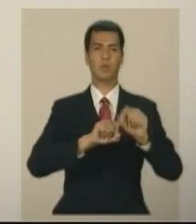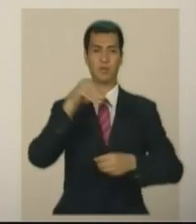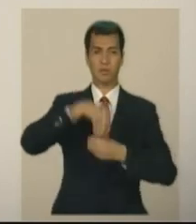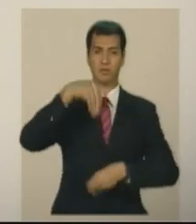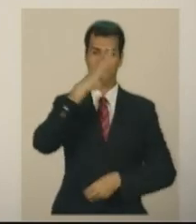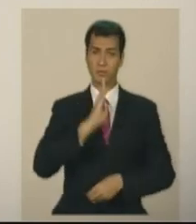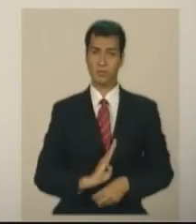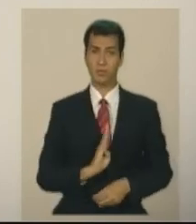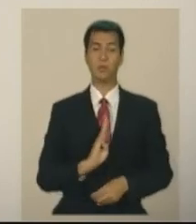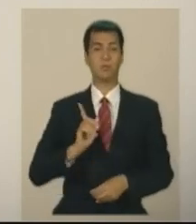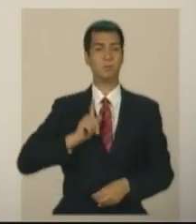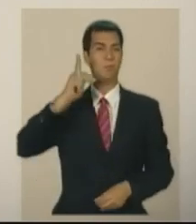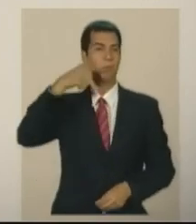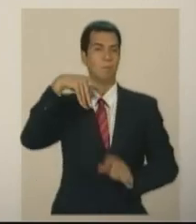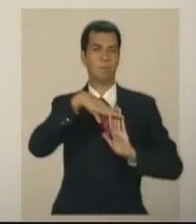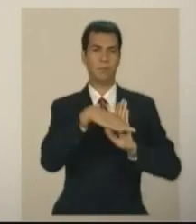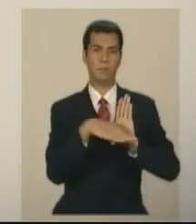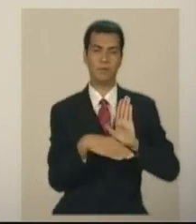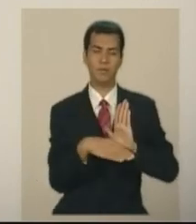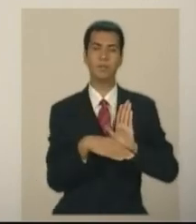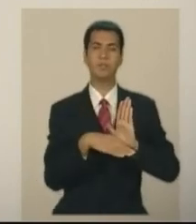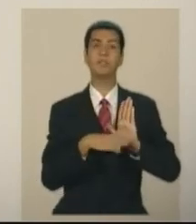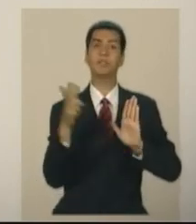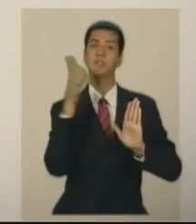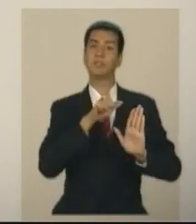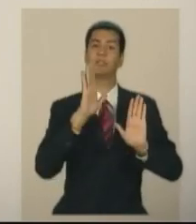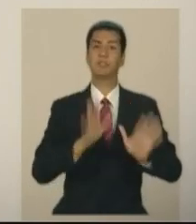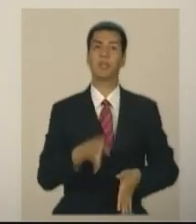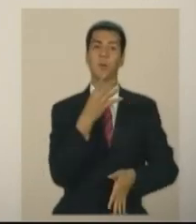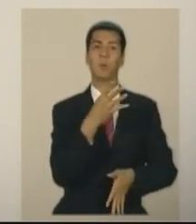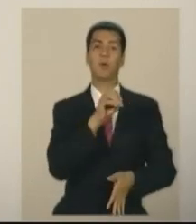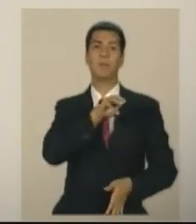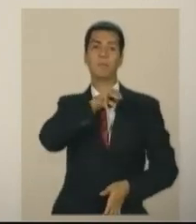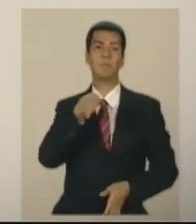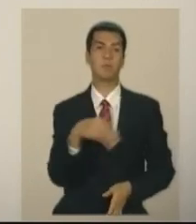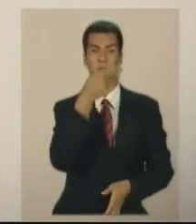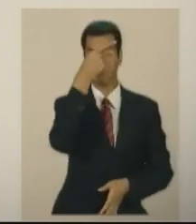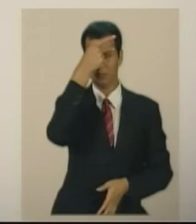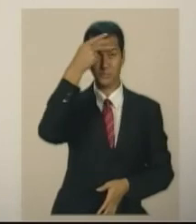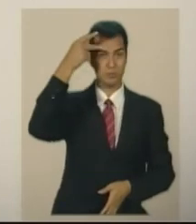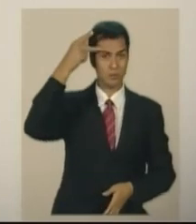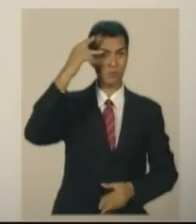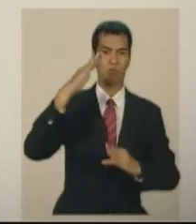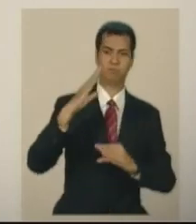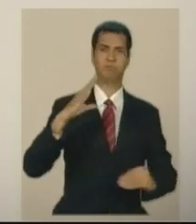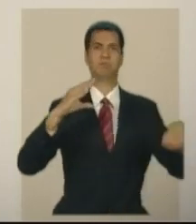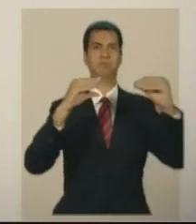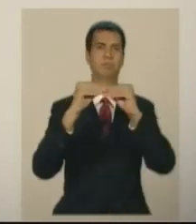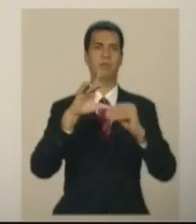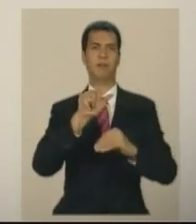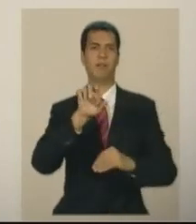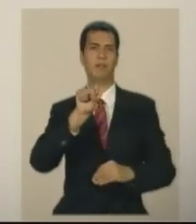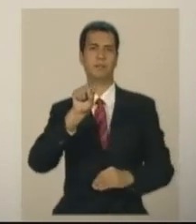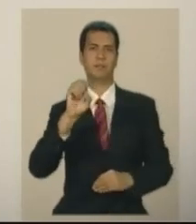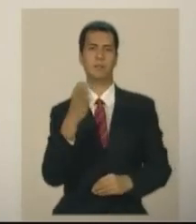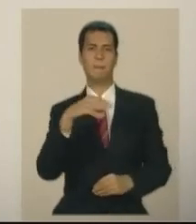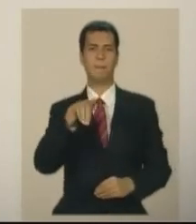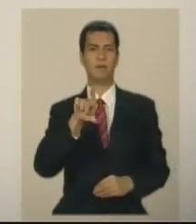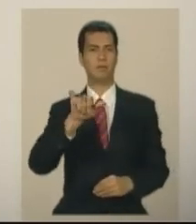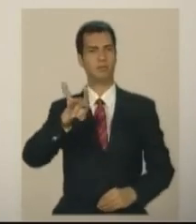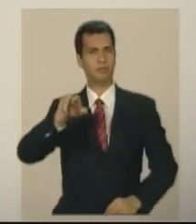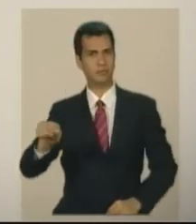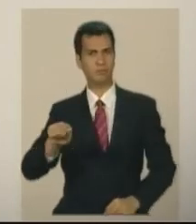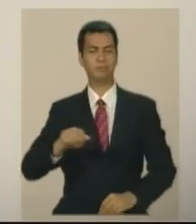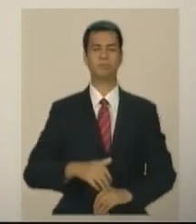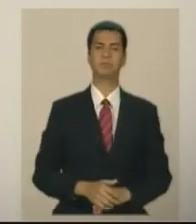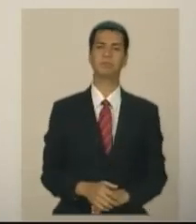já e levaram 40 milhões de brasileiros e brasileiras as classes médias o Brasil desperta cada vez